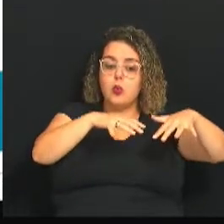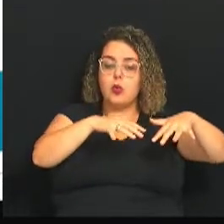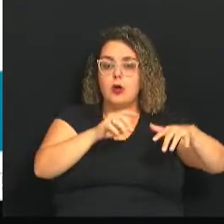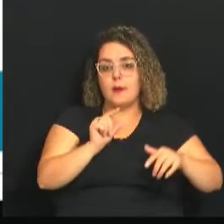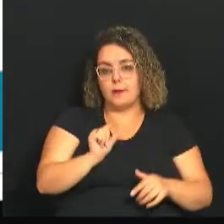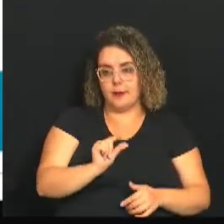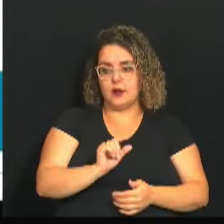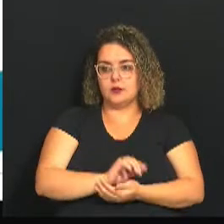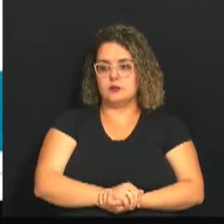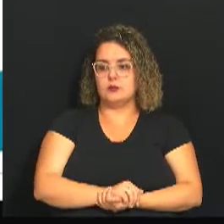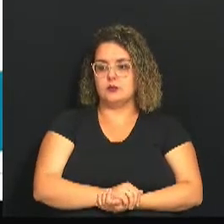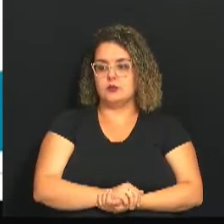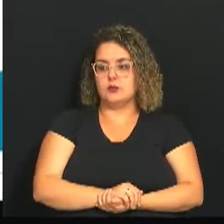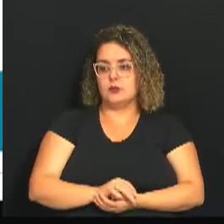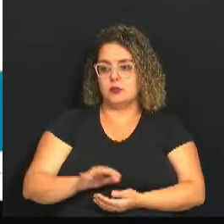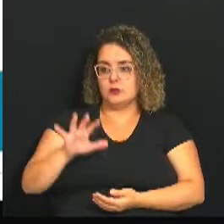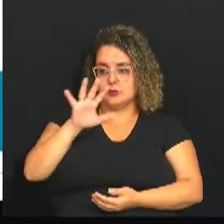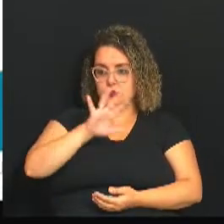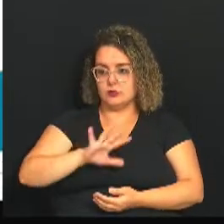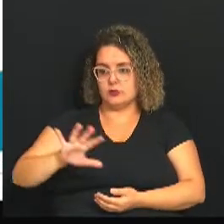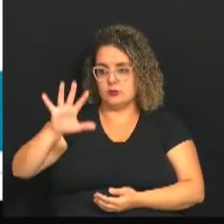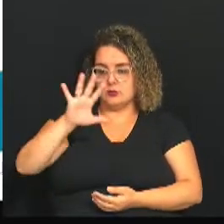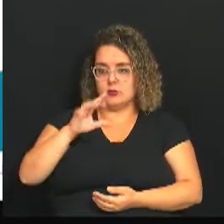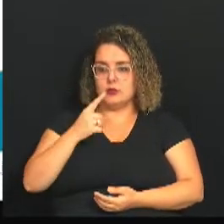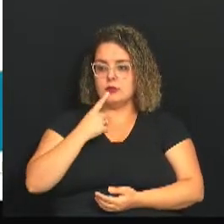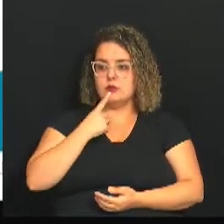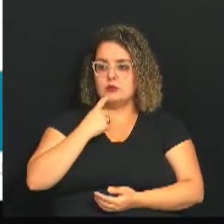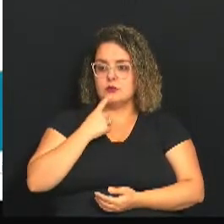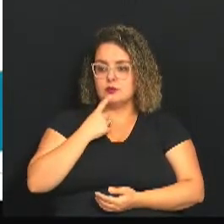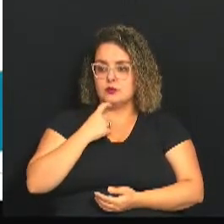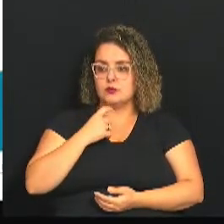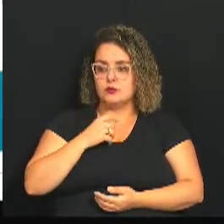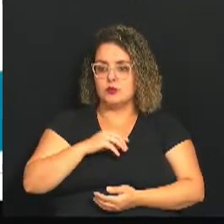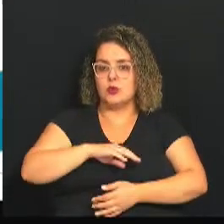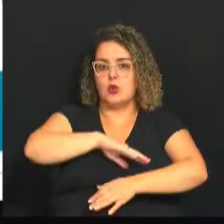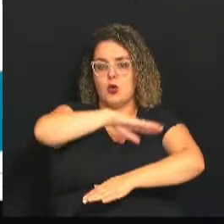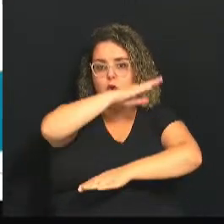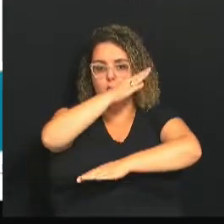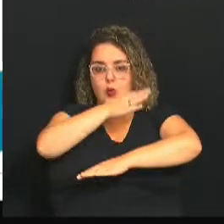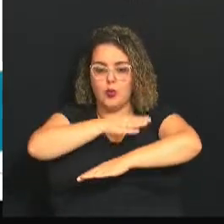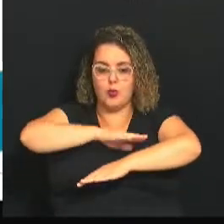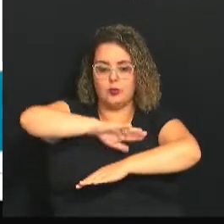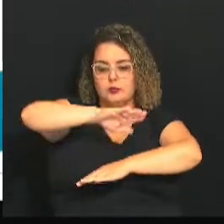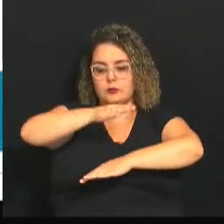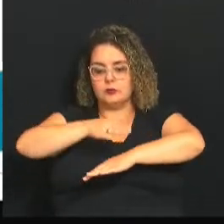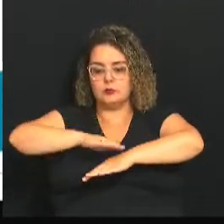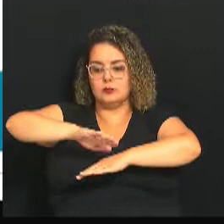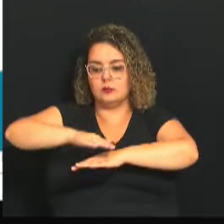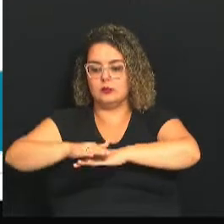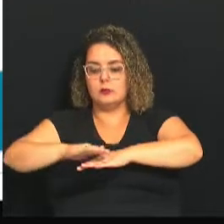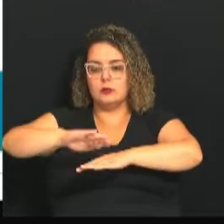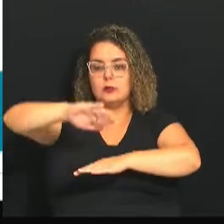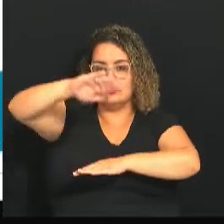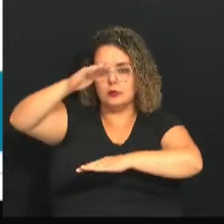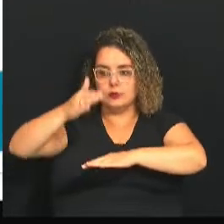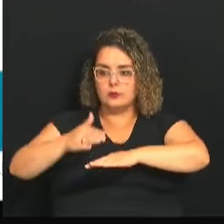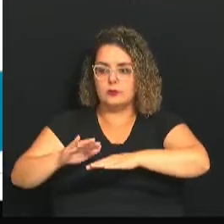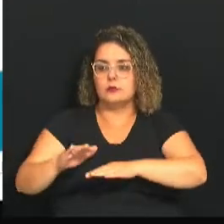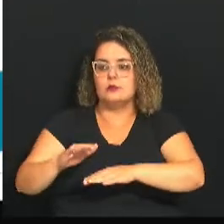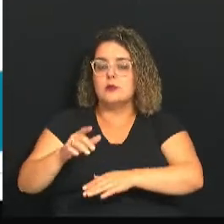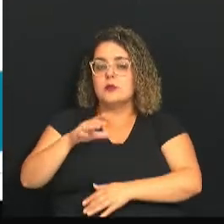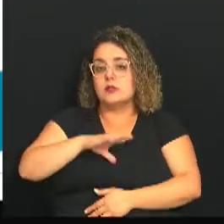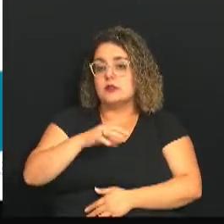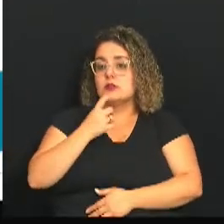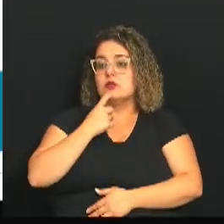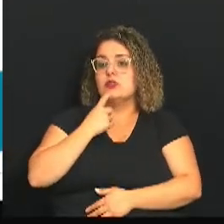aqui um mapa hipossométrico, né, mostra o relevo da cidade de Campinas. E aí o que chama a